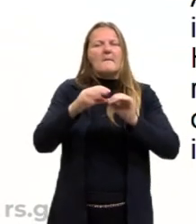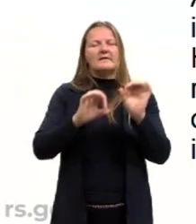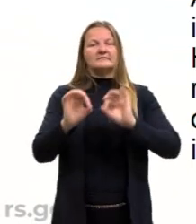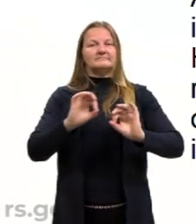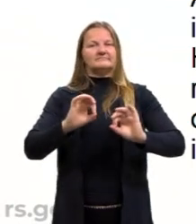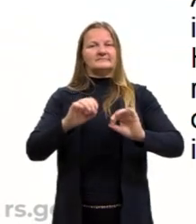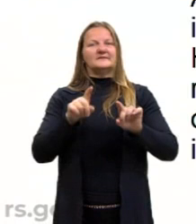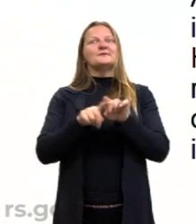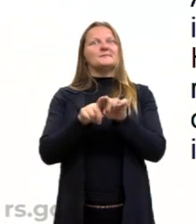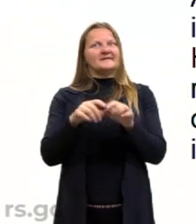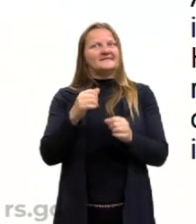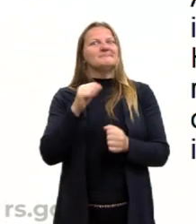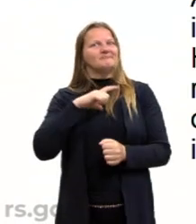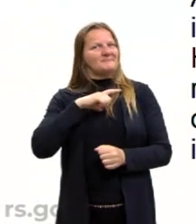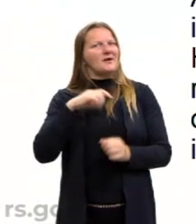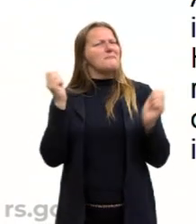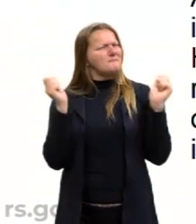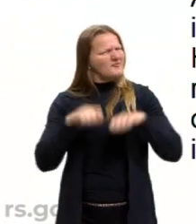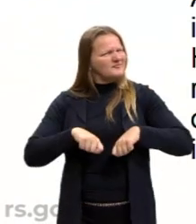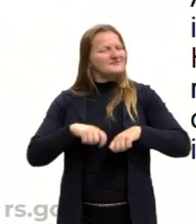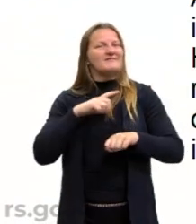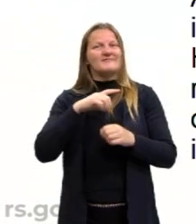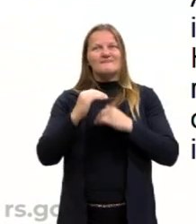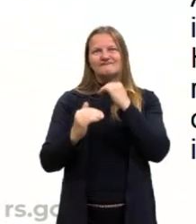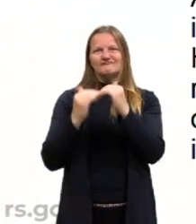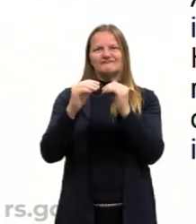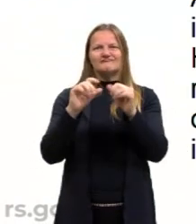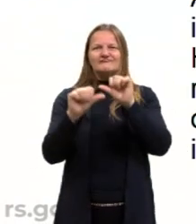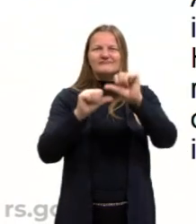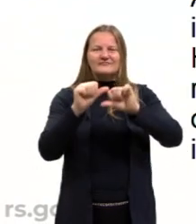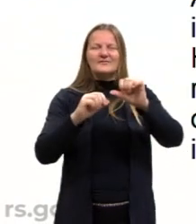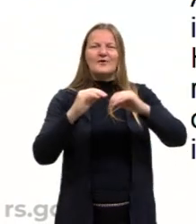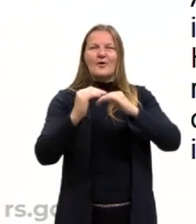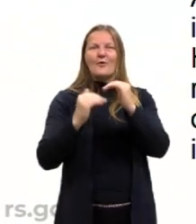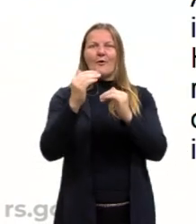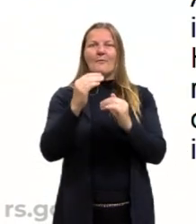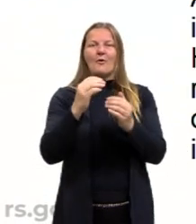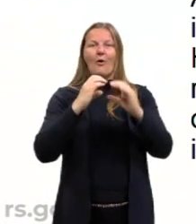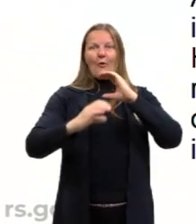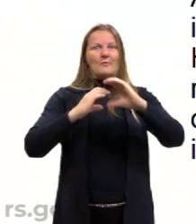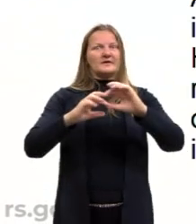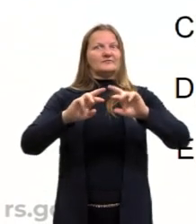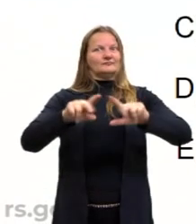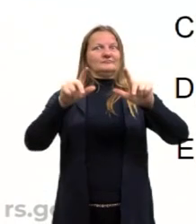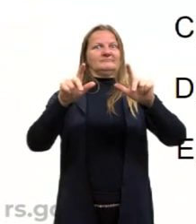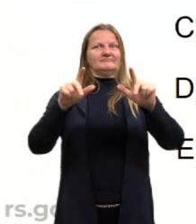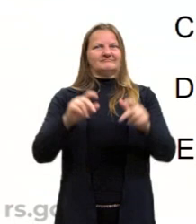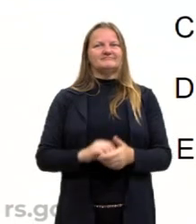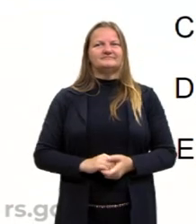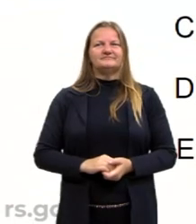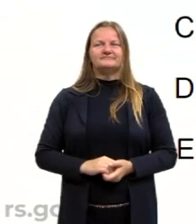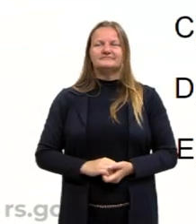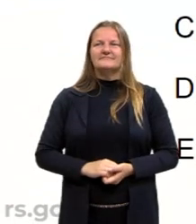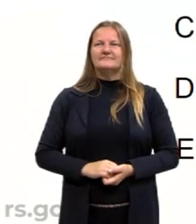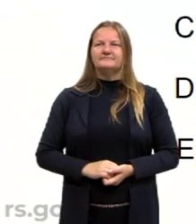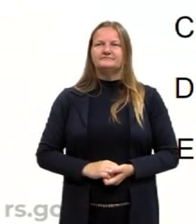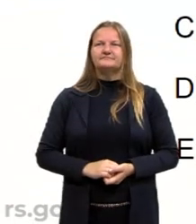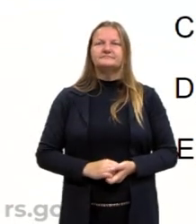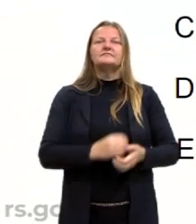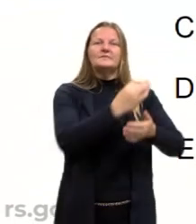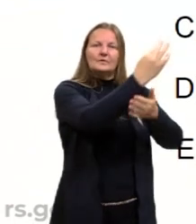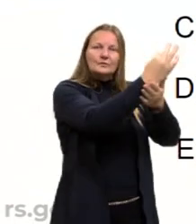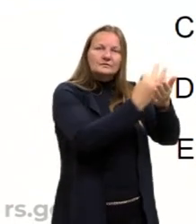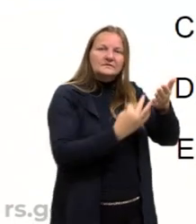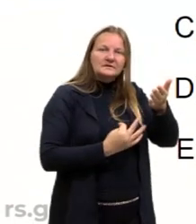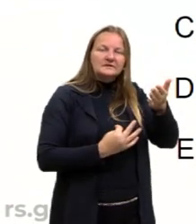forma também alteram muito o processo da comunicação né então aqui a gente tem um texto falando aí